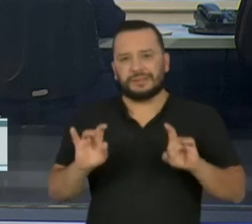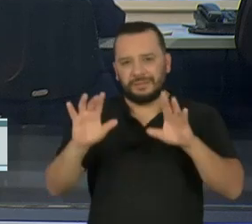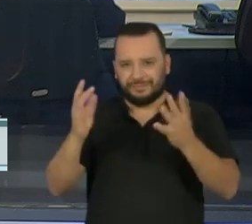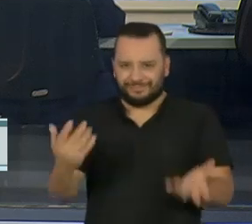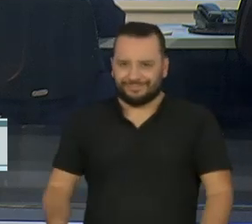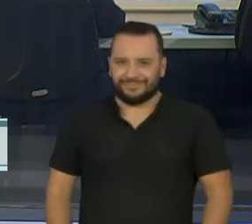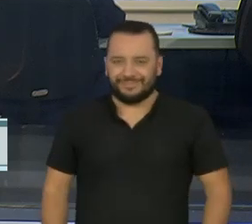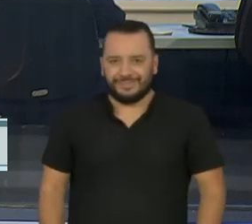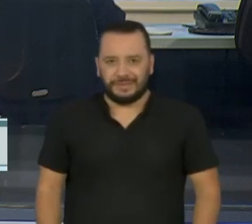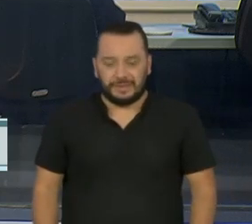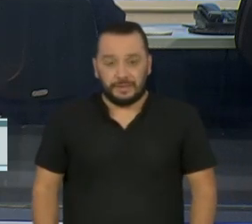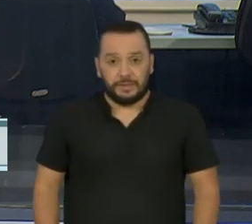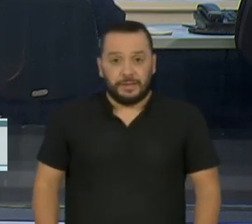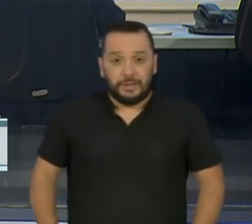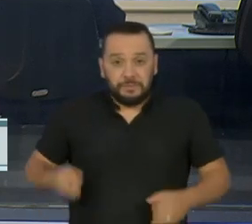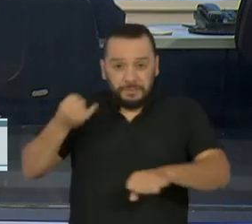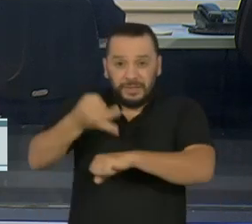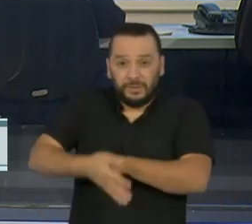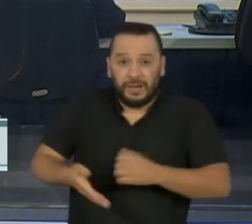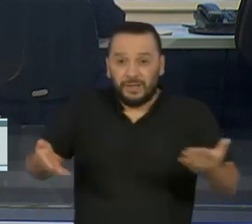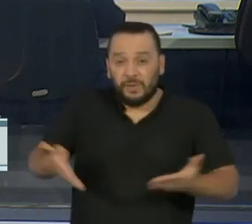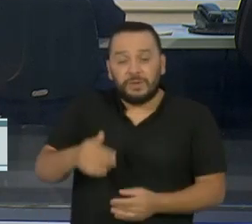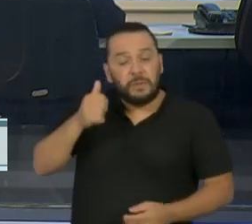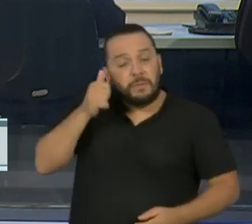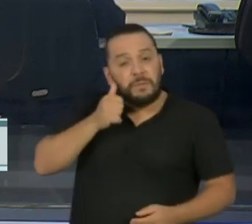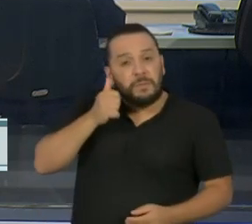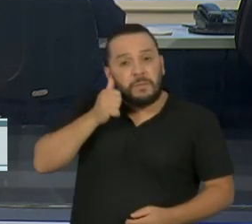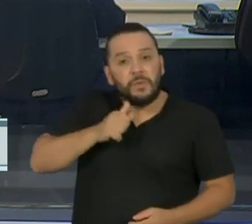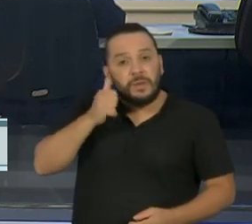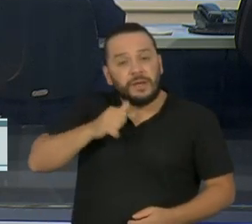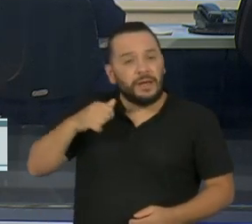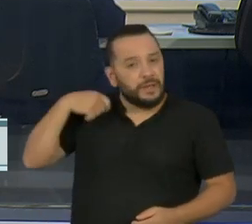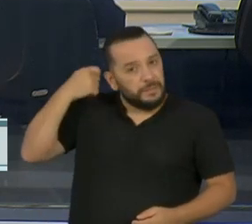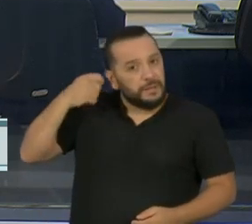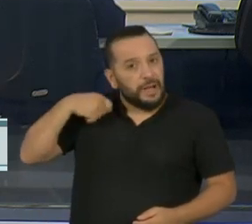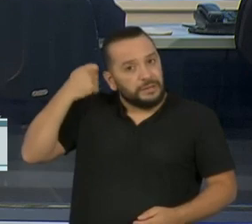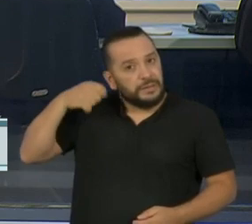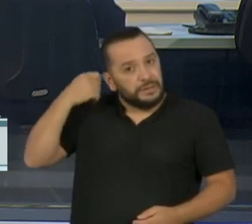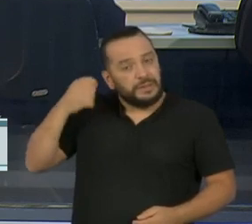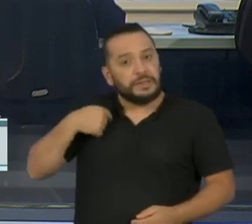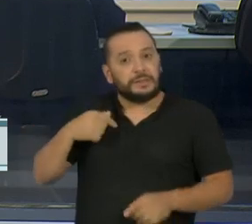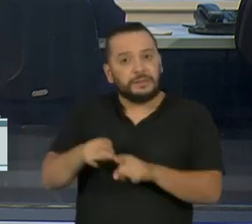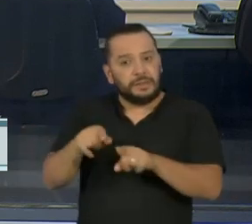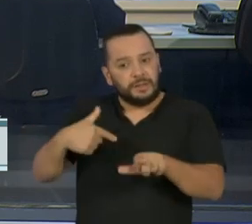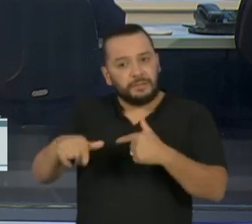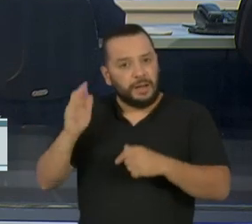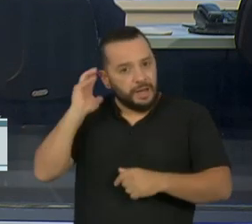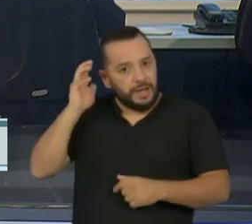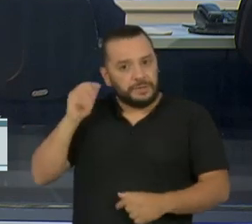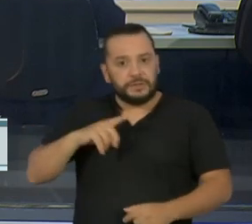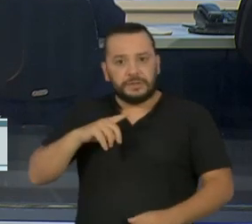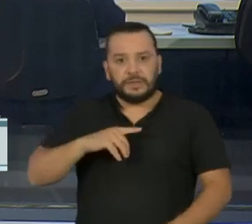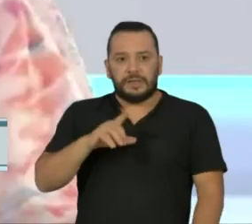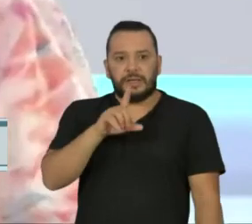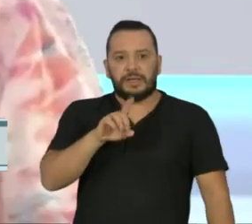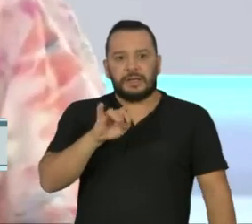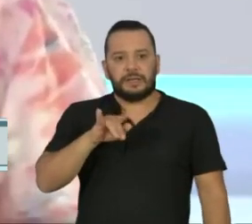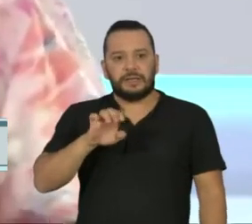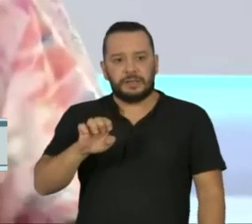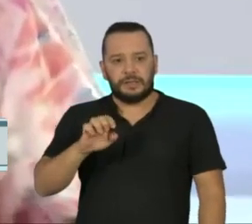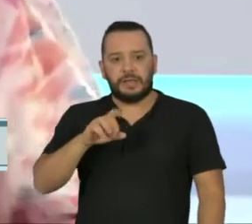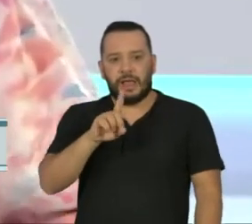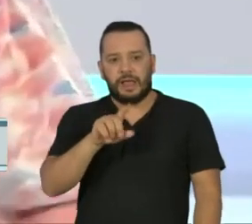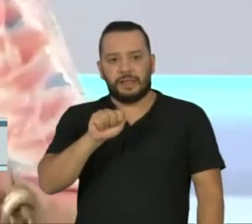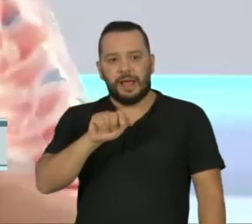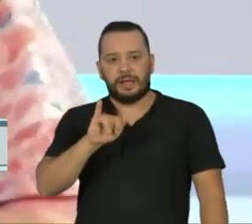e morreu na madrugada de hoje a atriz e radialista daisy lúcidi ela tinha convite 19